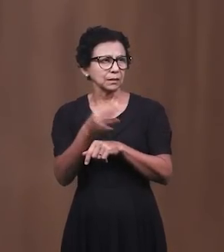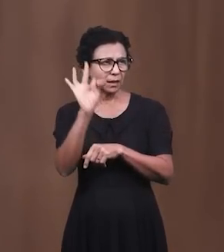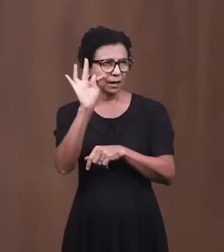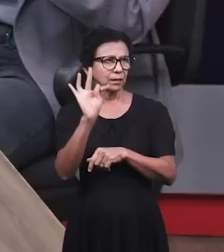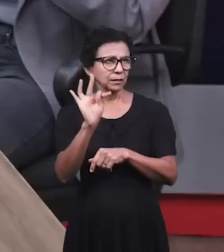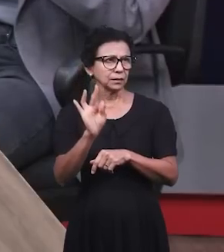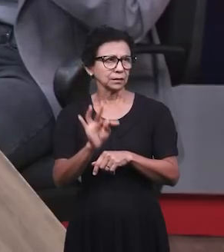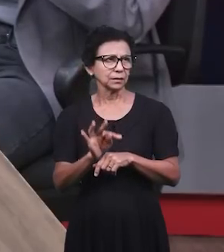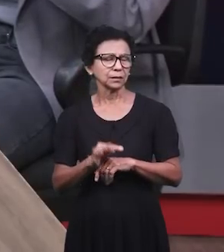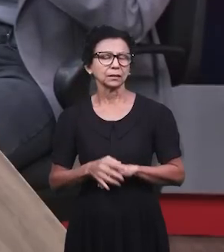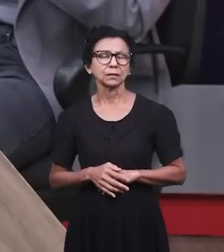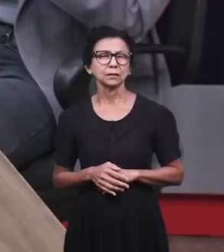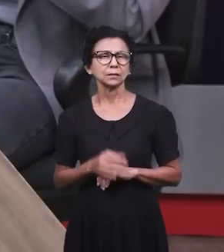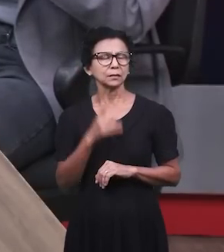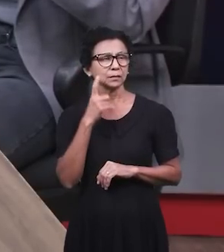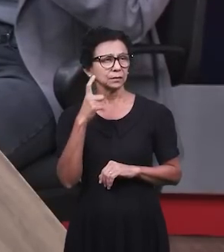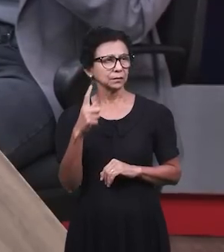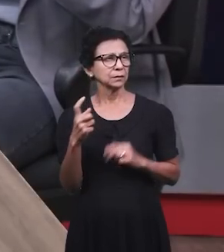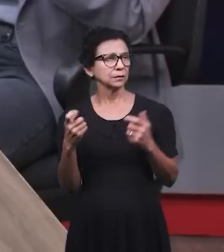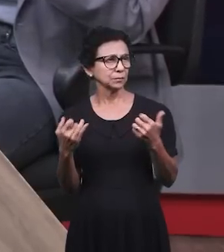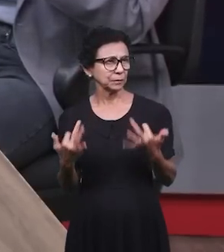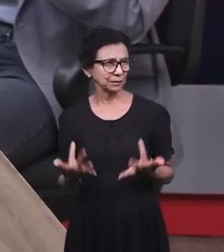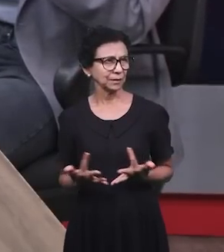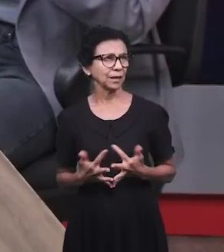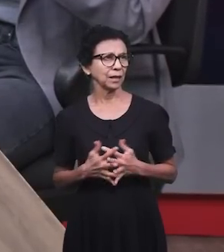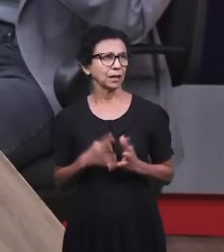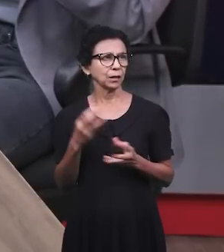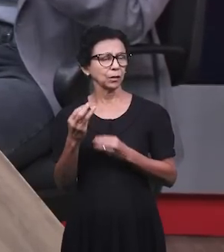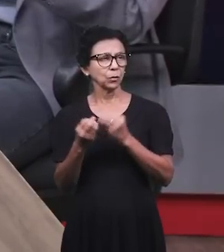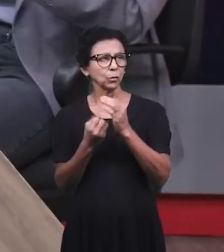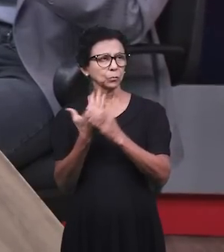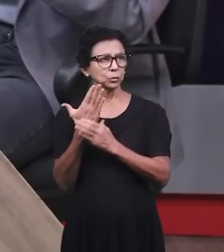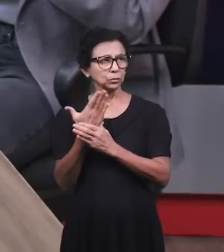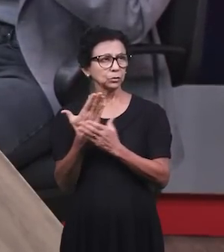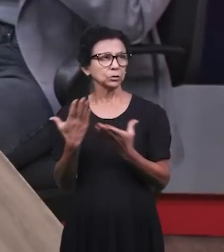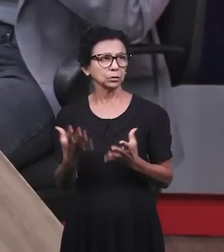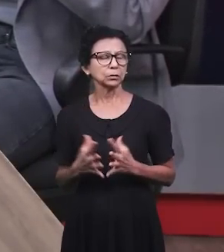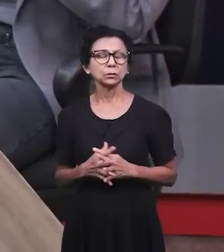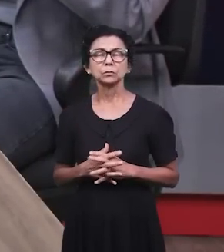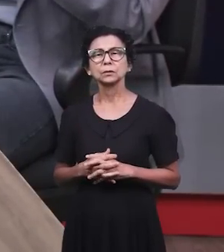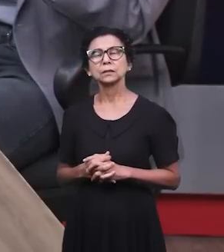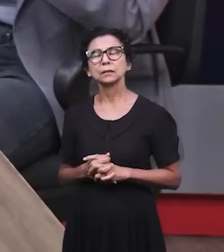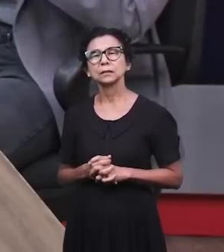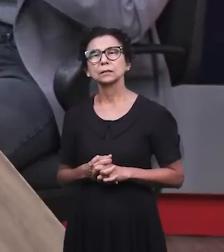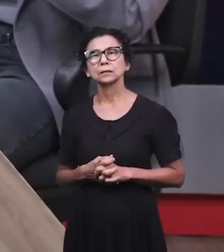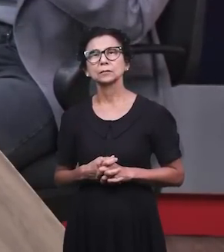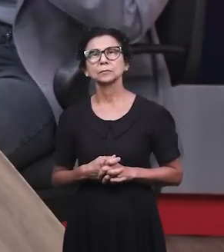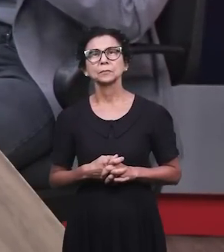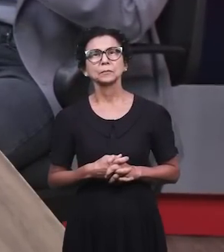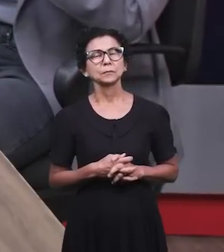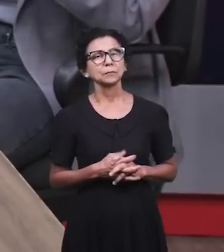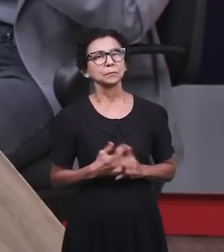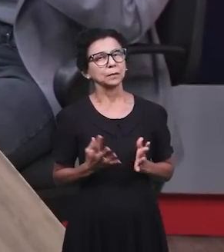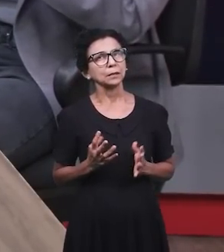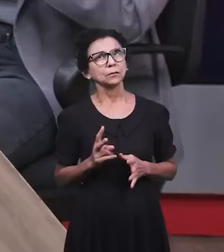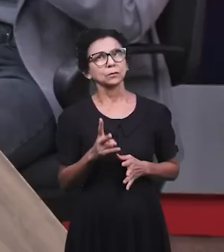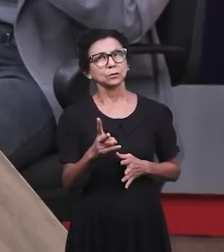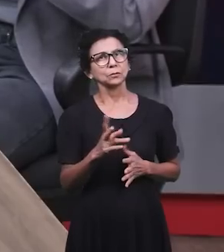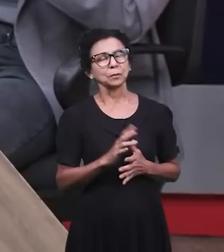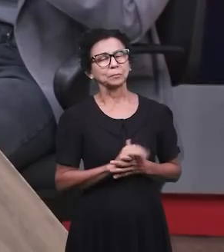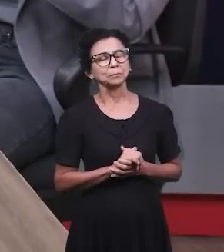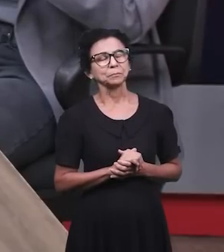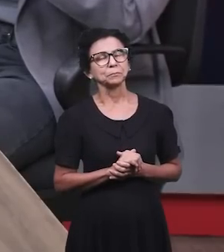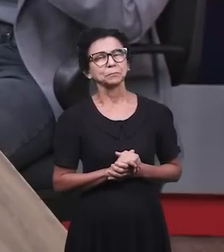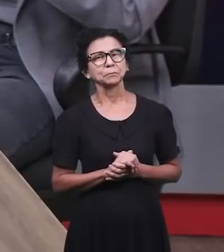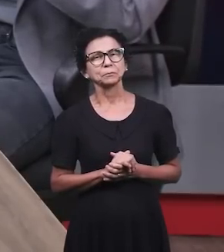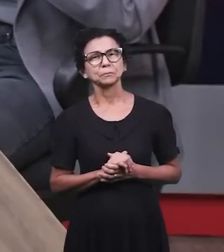seria importante só falar um pouquinho desse histórico, de como surgiu, para que a gente possa continuar abordando